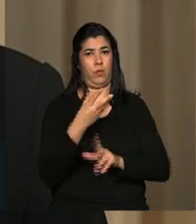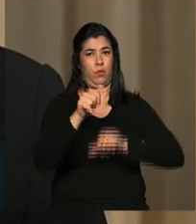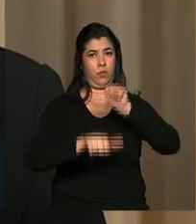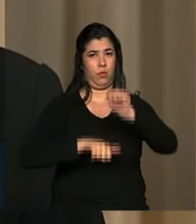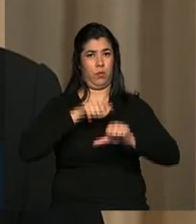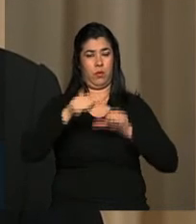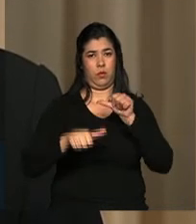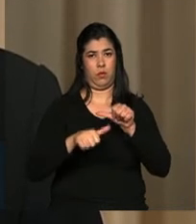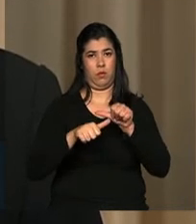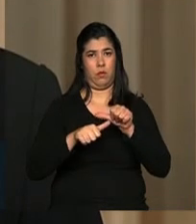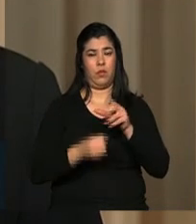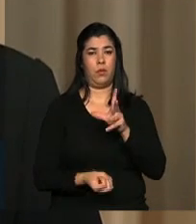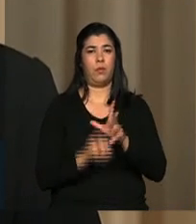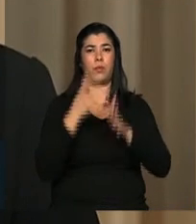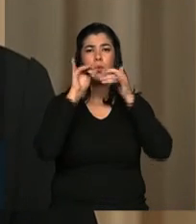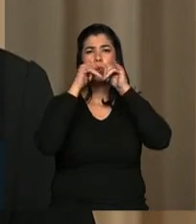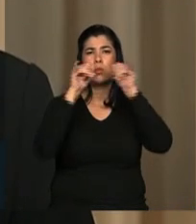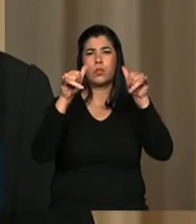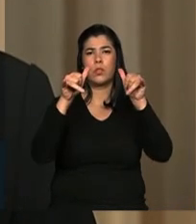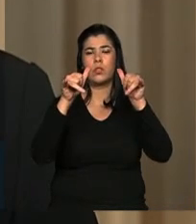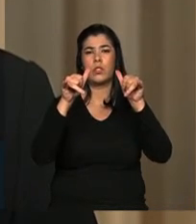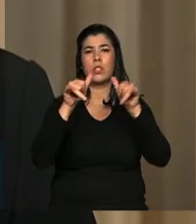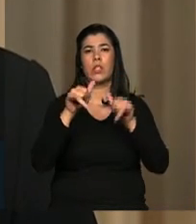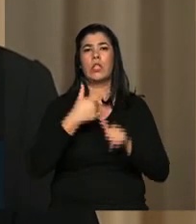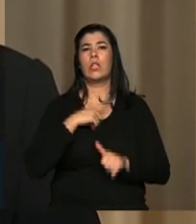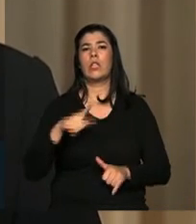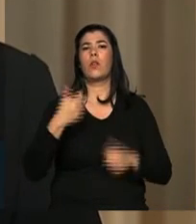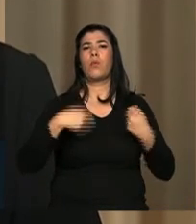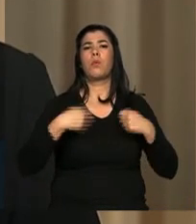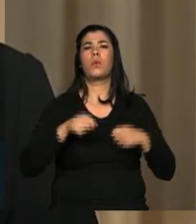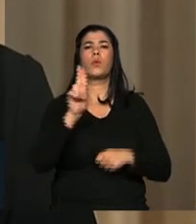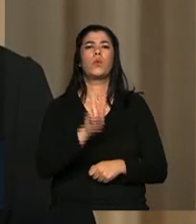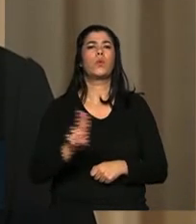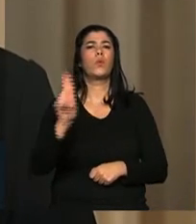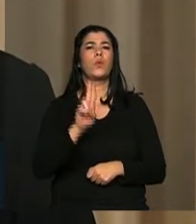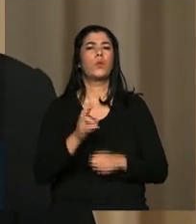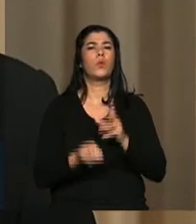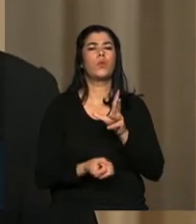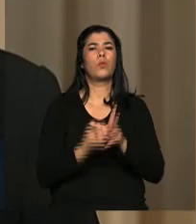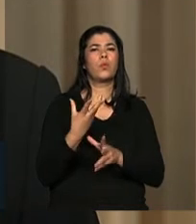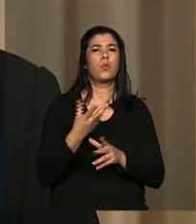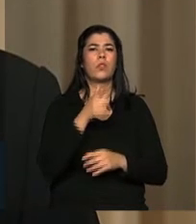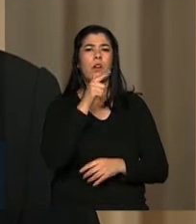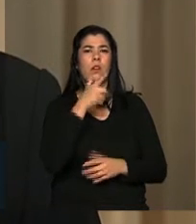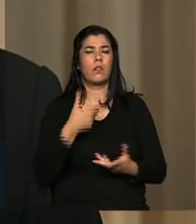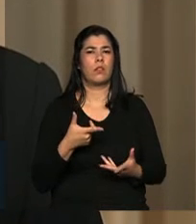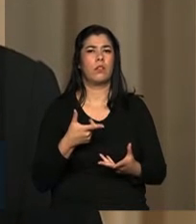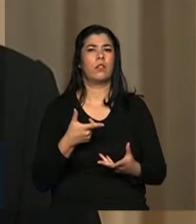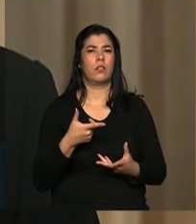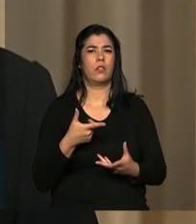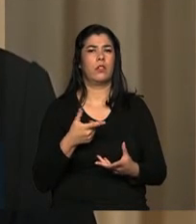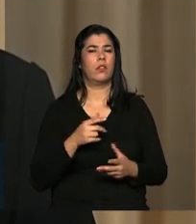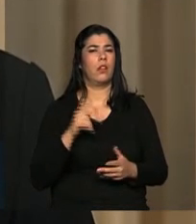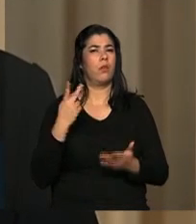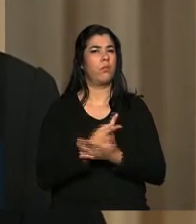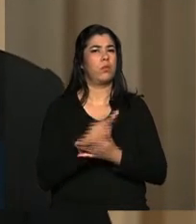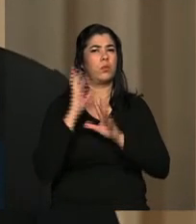na nossa matriz elétrica, sem a fonte hidráulica, é algo